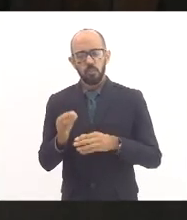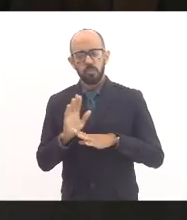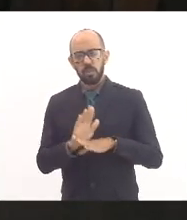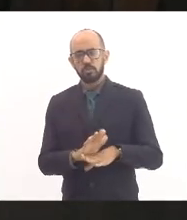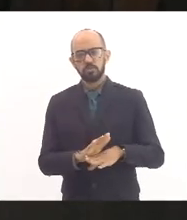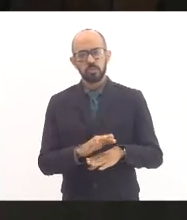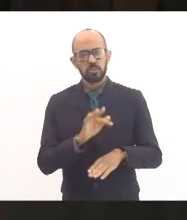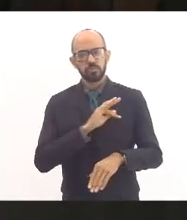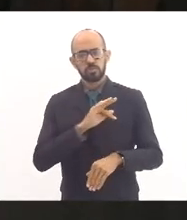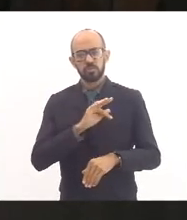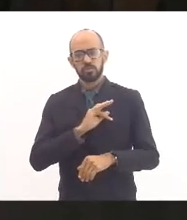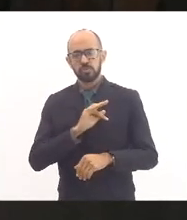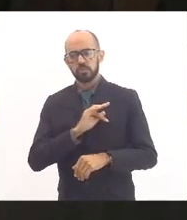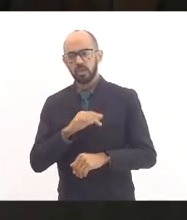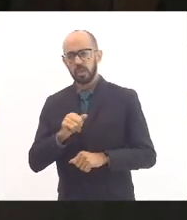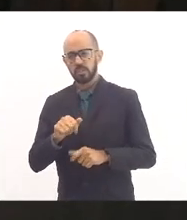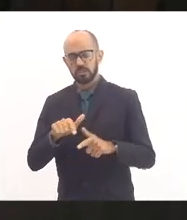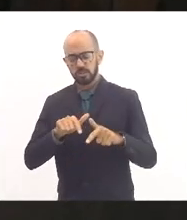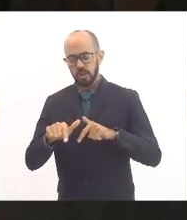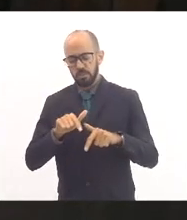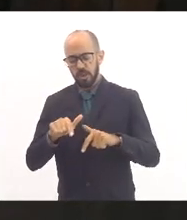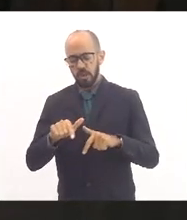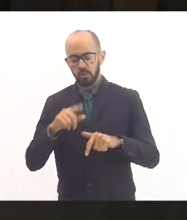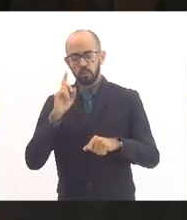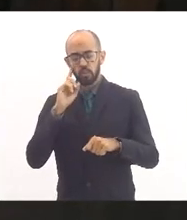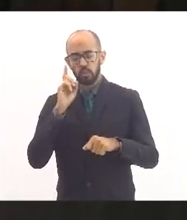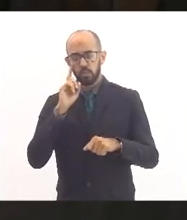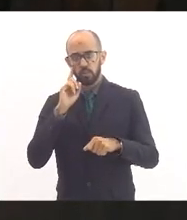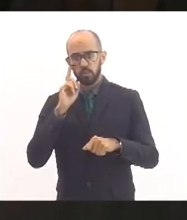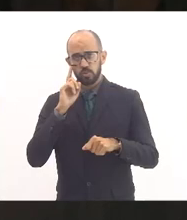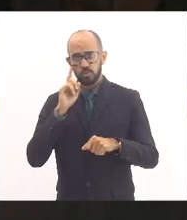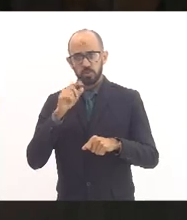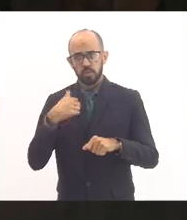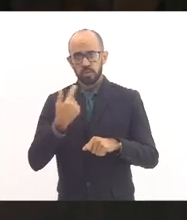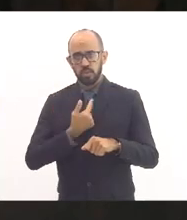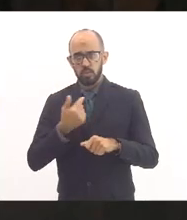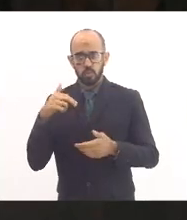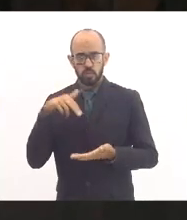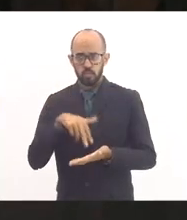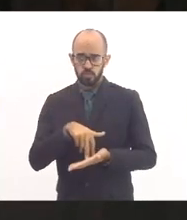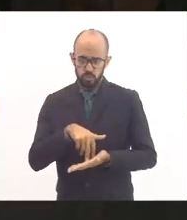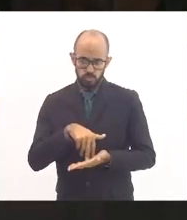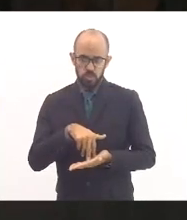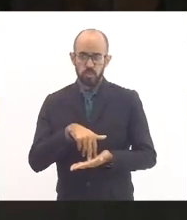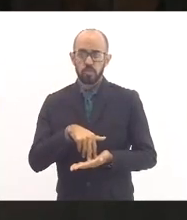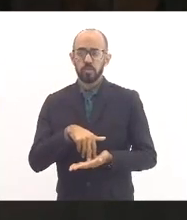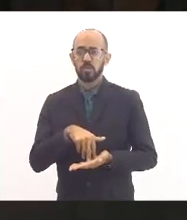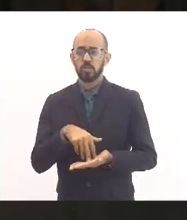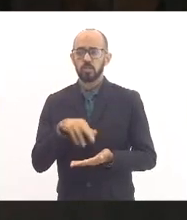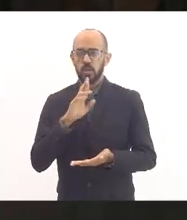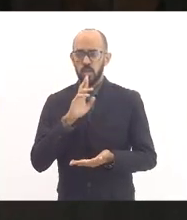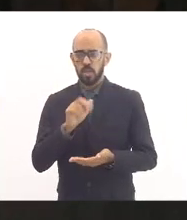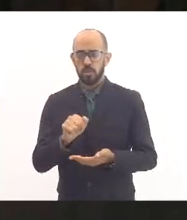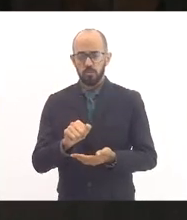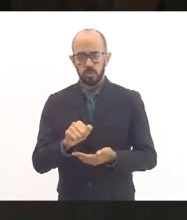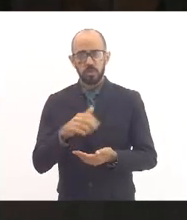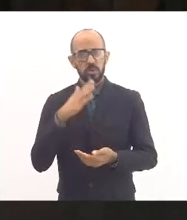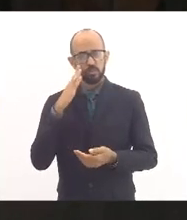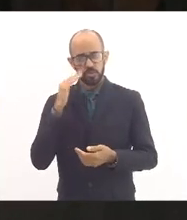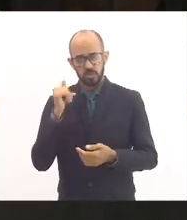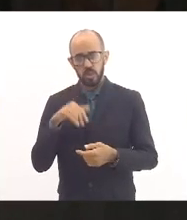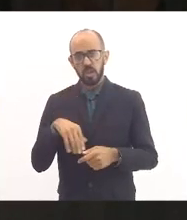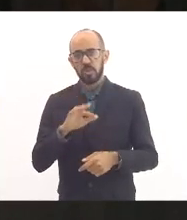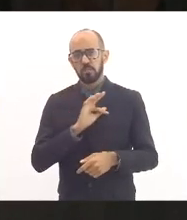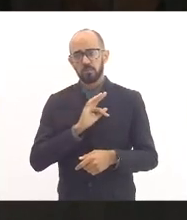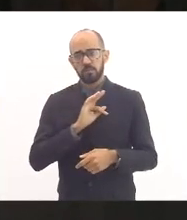os policiais que estão na ponta e estou aqui e eu sei que o Rodrigo está a